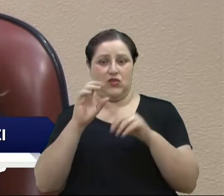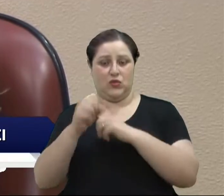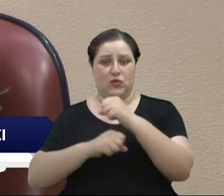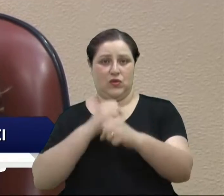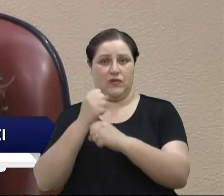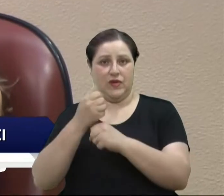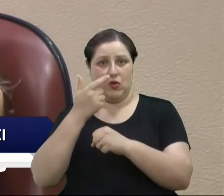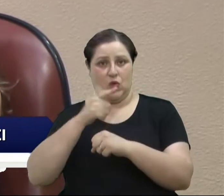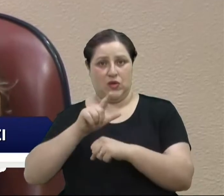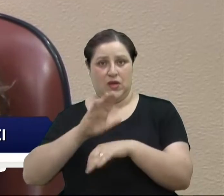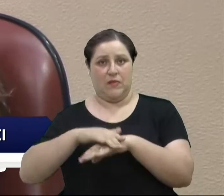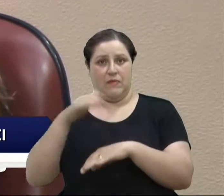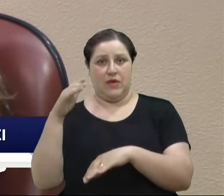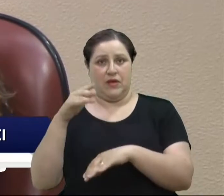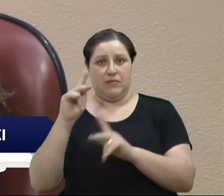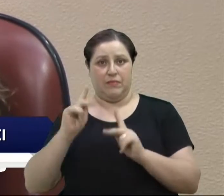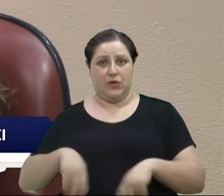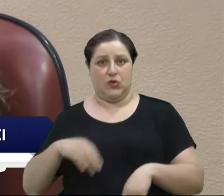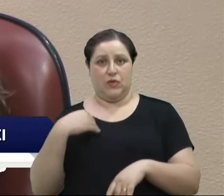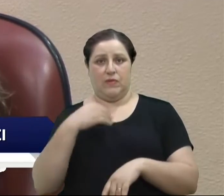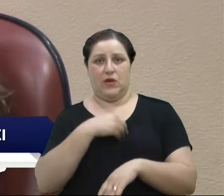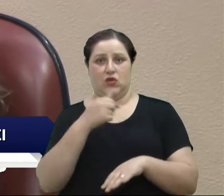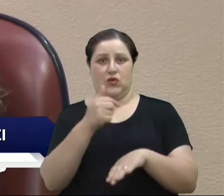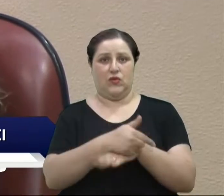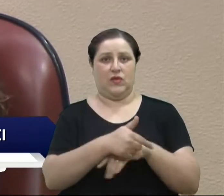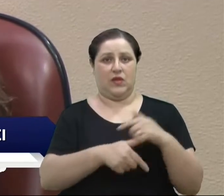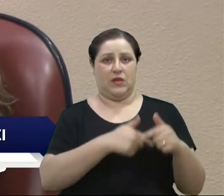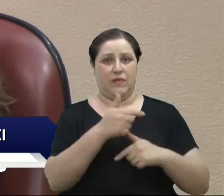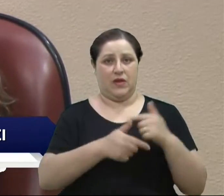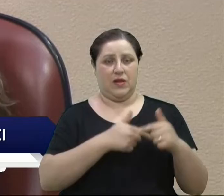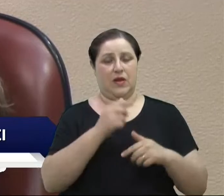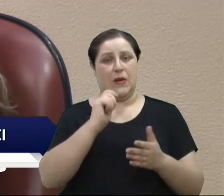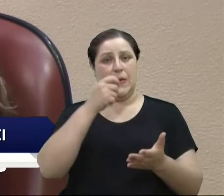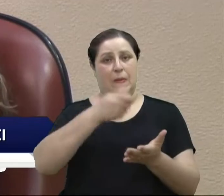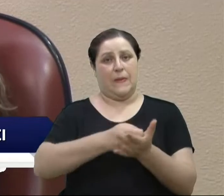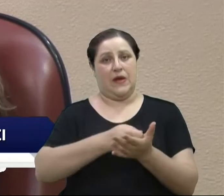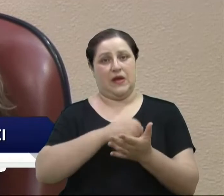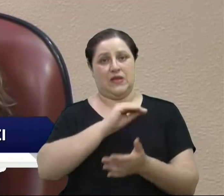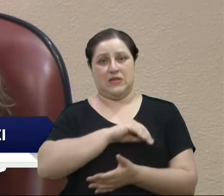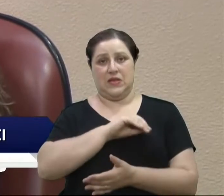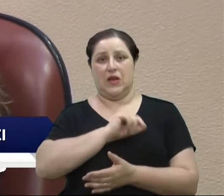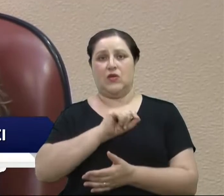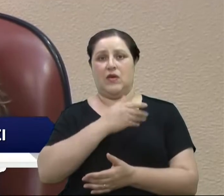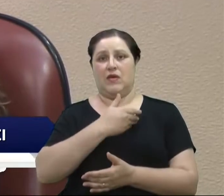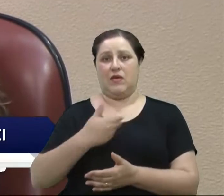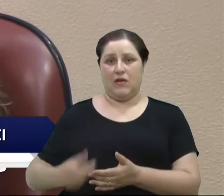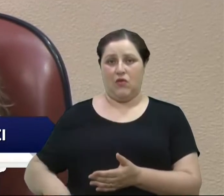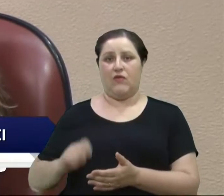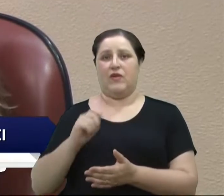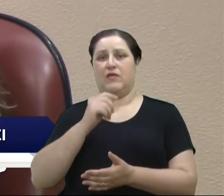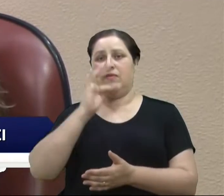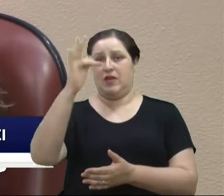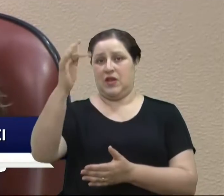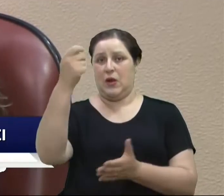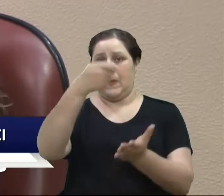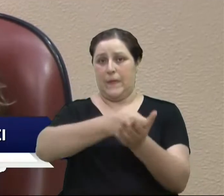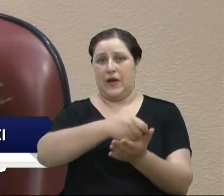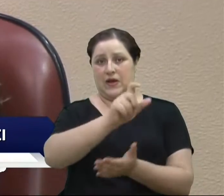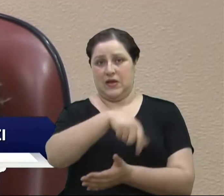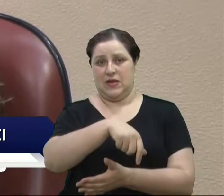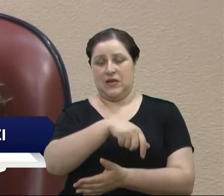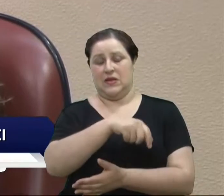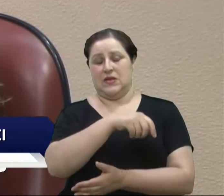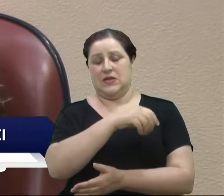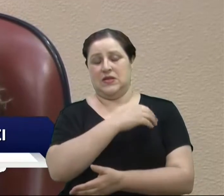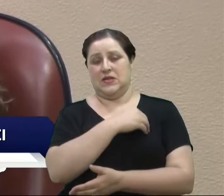é ótimo para o município, porque é um recurso, o pagamento do salário desse médico, quem faz é o governo federal. Então, a gente tem o